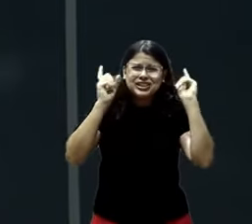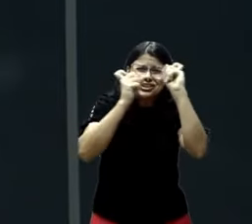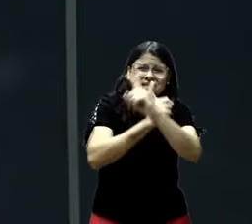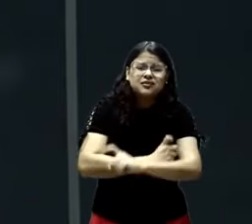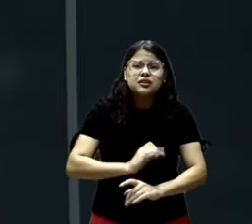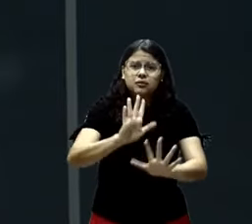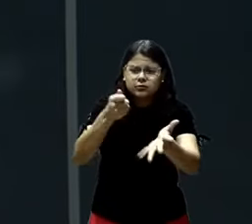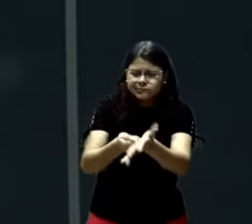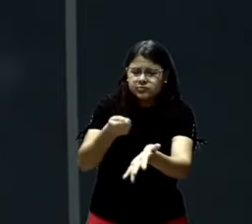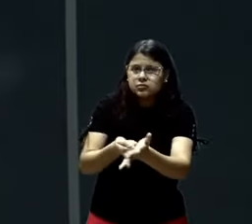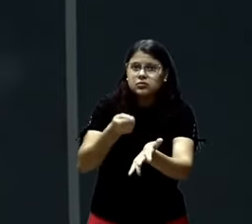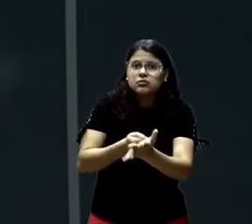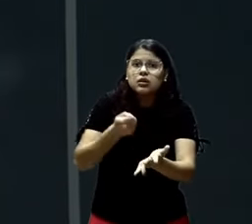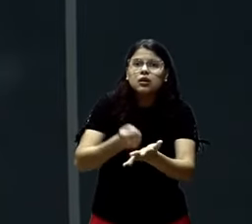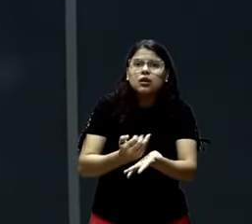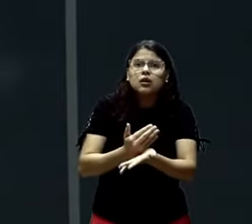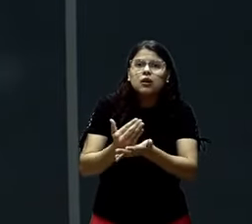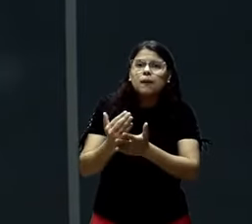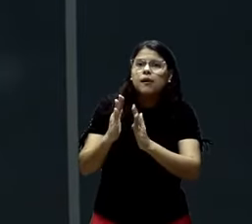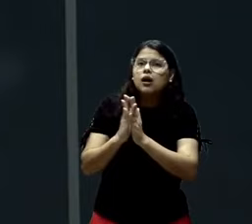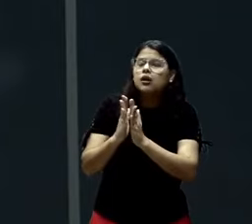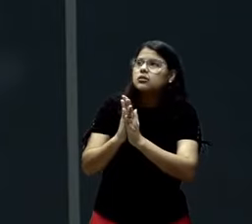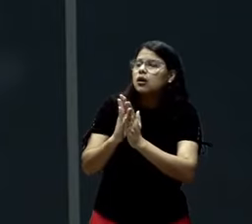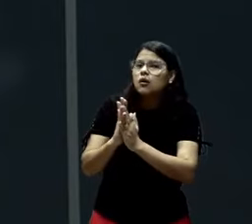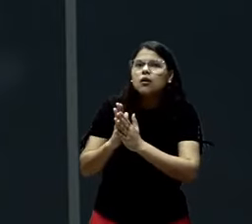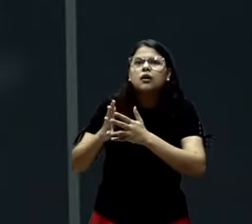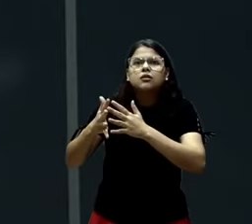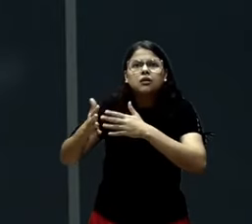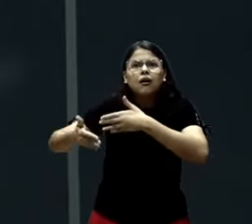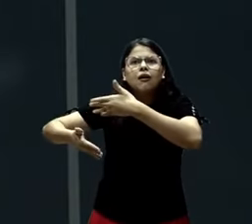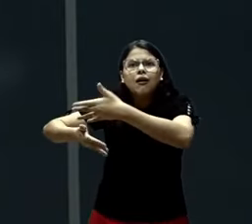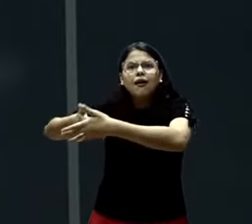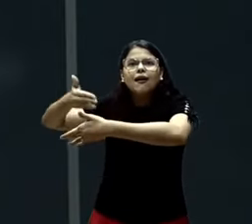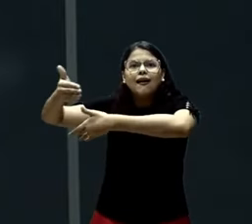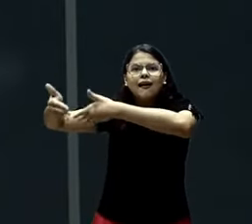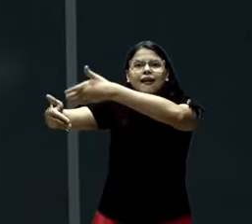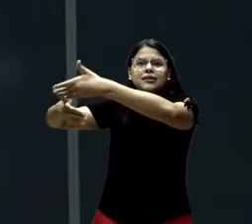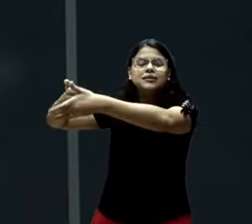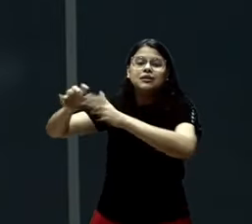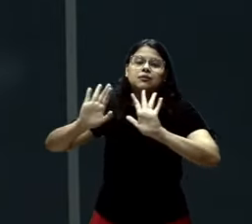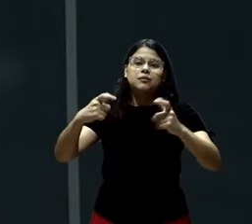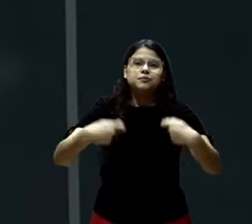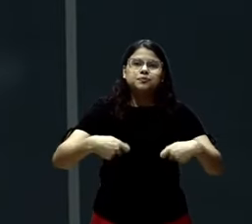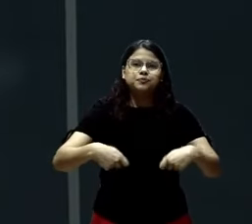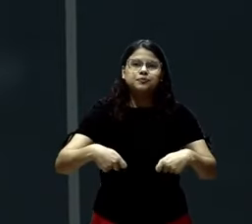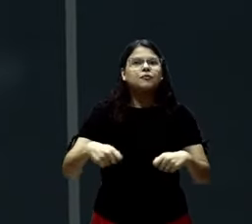E quando você vê, passou 10 minutos, passou 15 minutos... Mas é necessário orar.